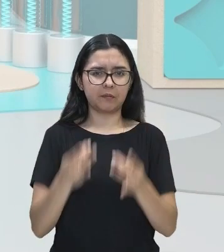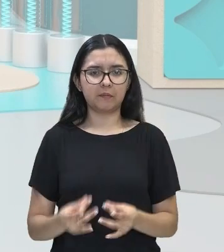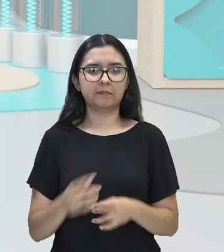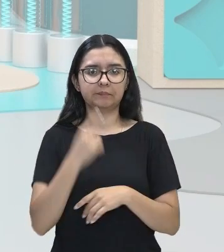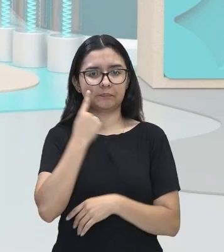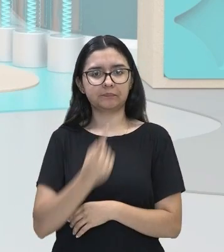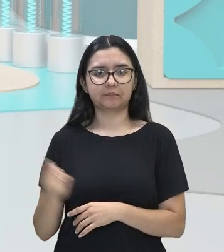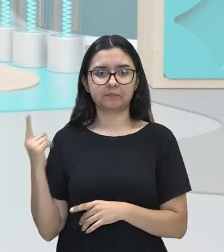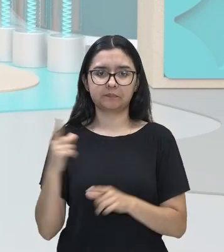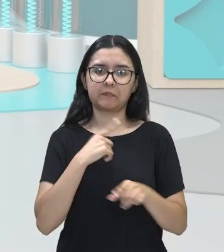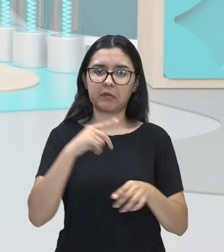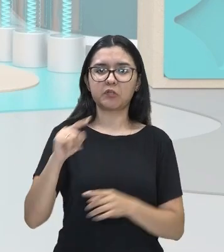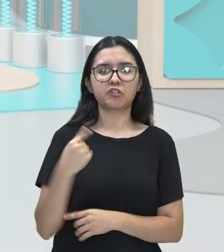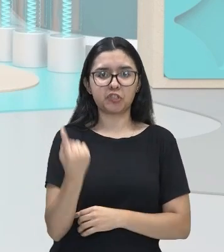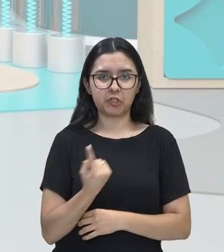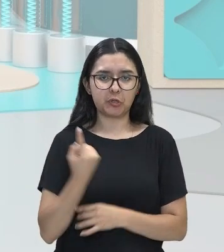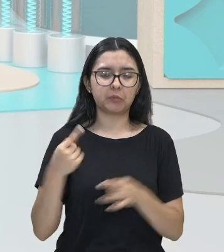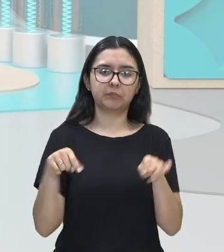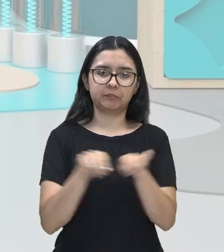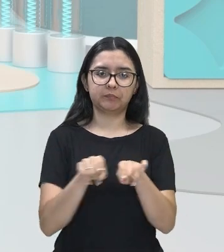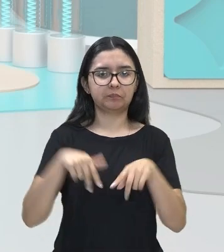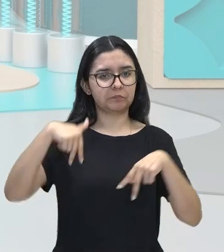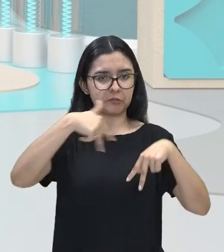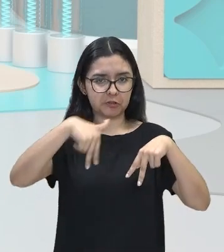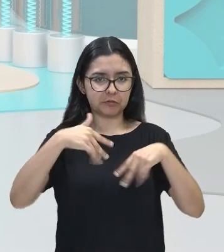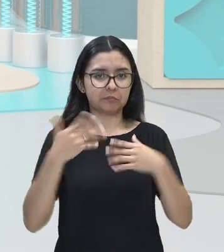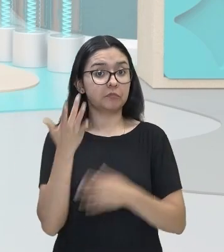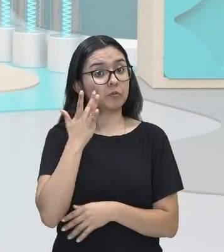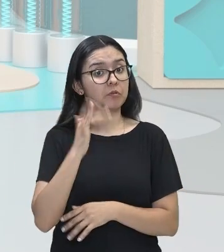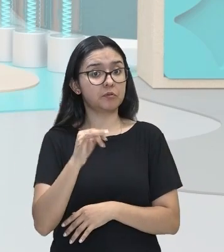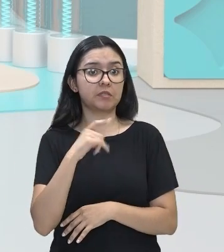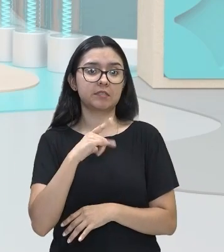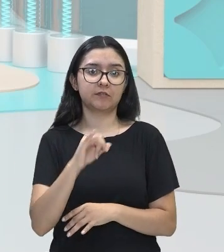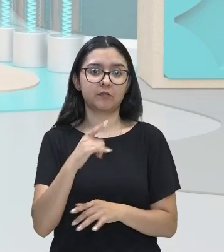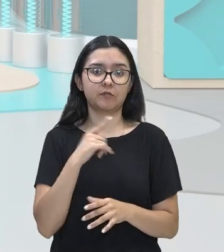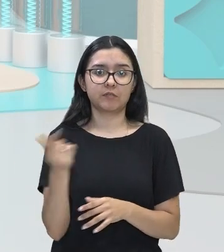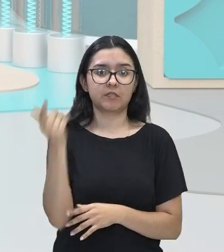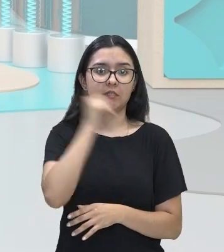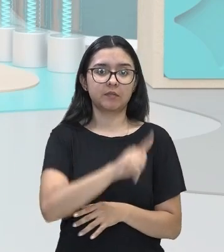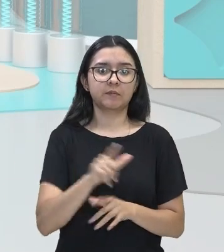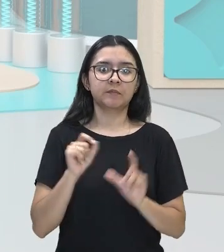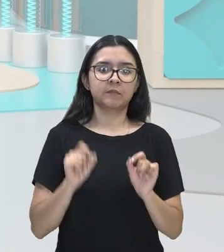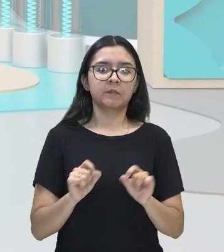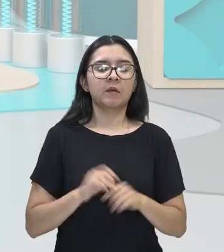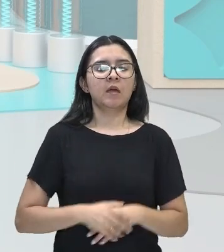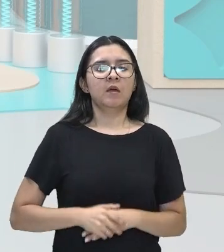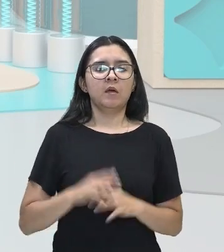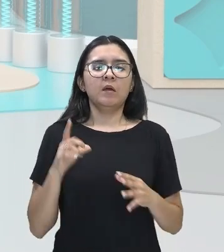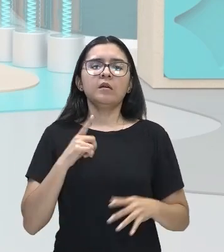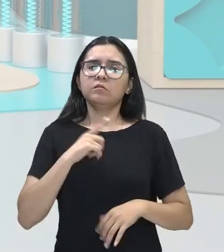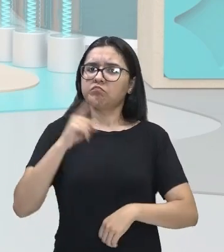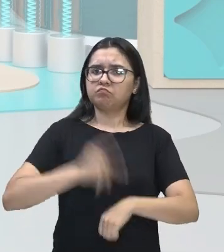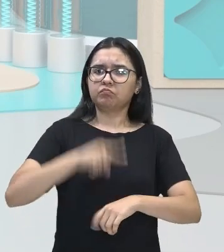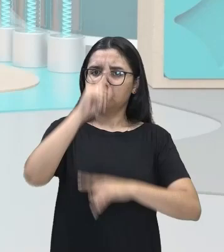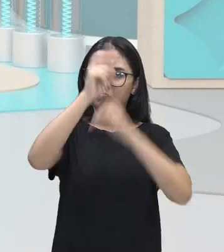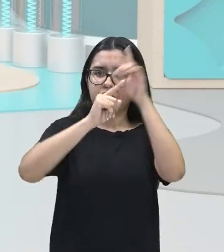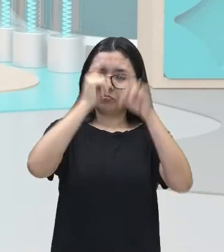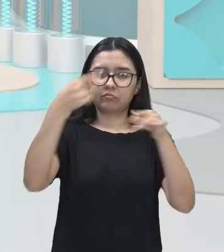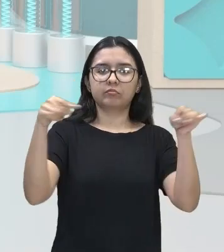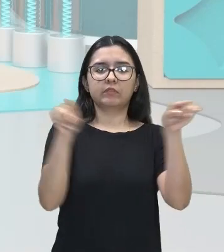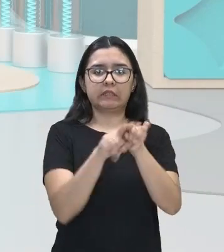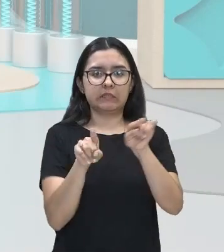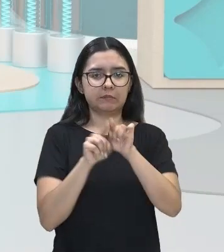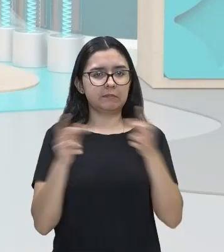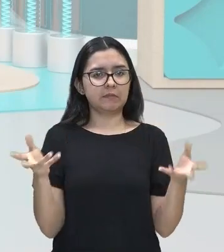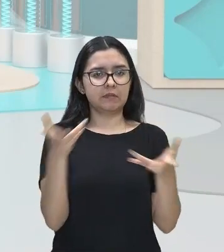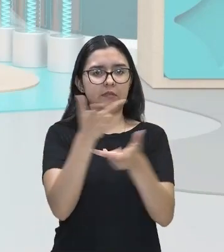passitos, giros, olha só. Não sei se eles vão fazer os dips. Muita improvisação, olha só que maravilha,